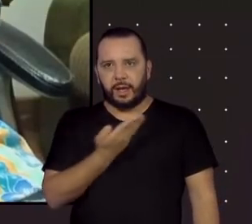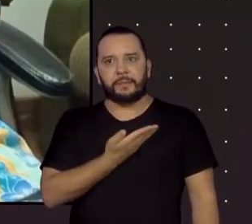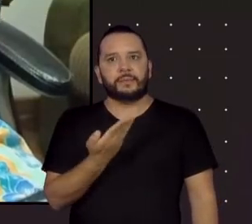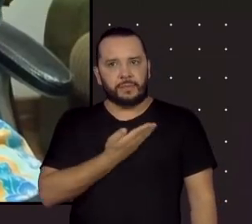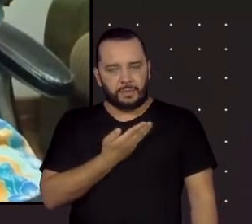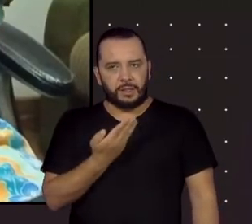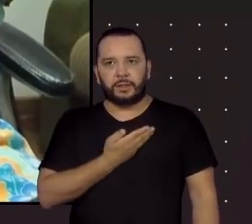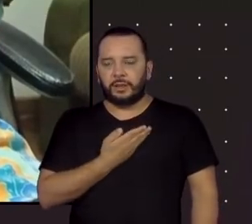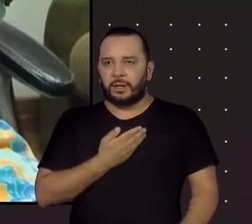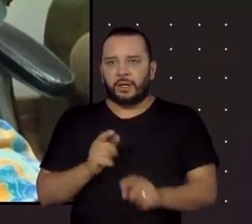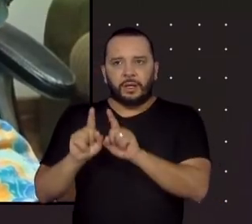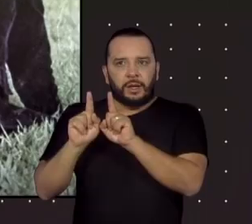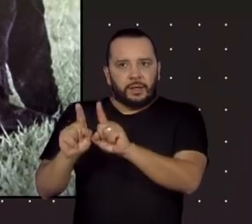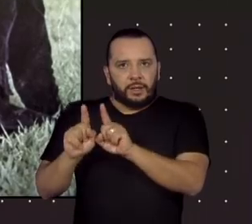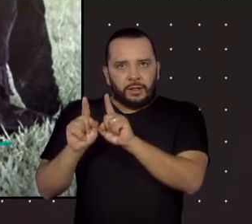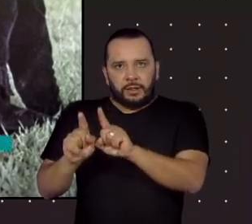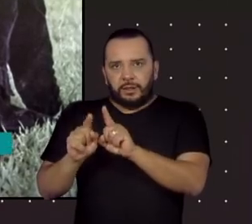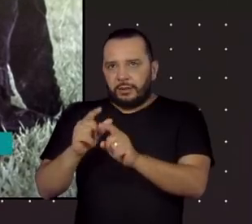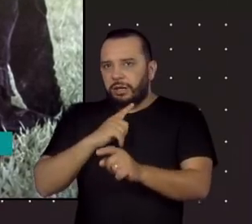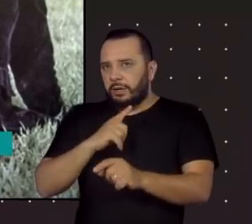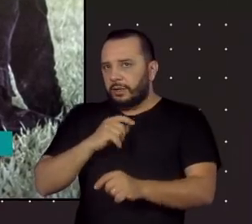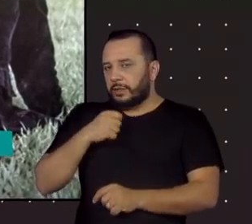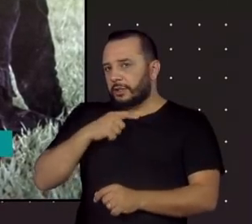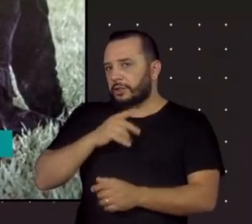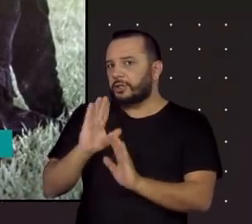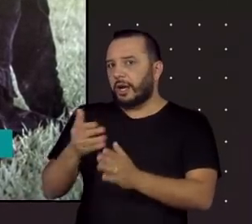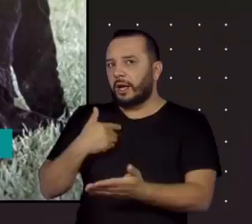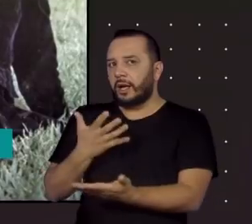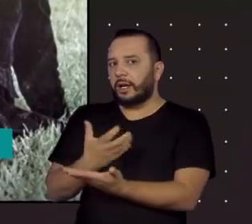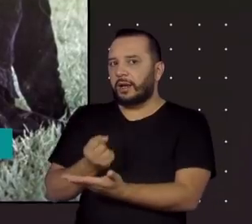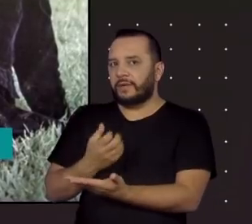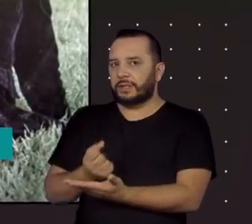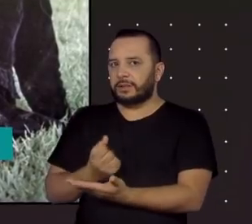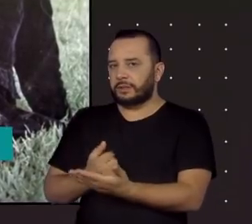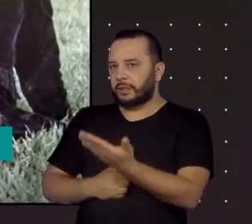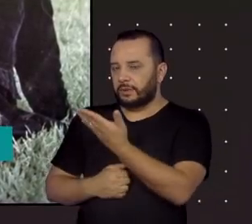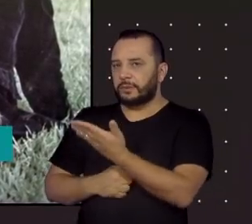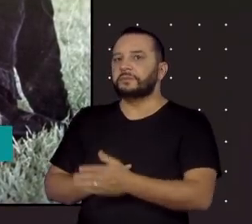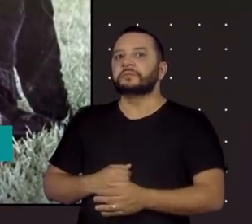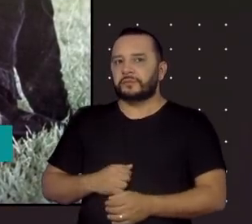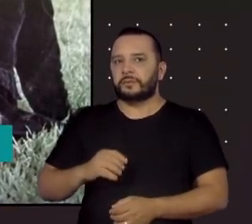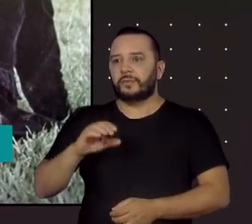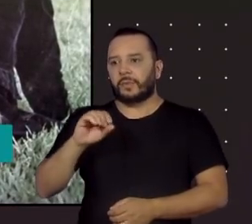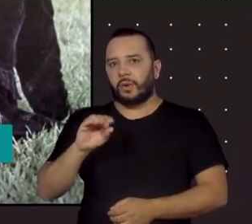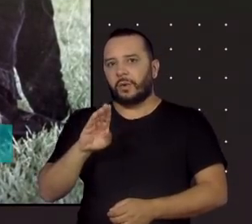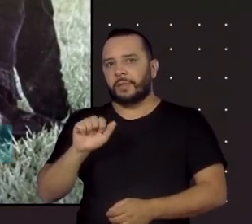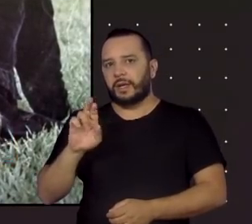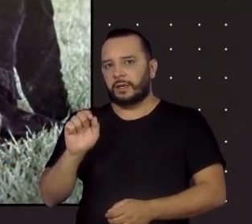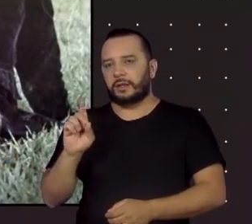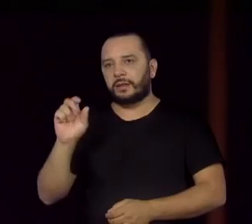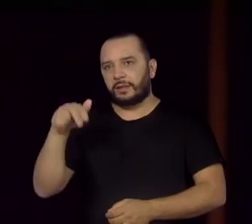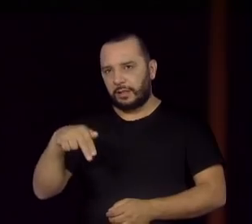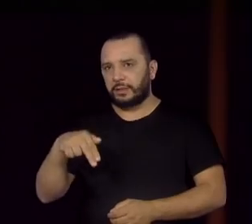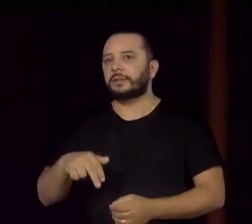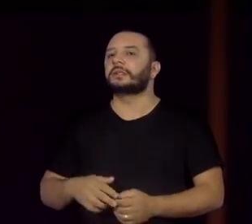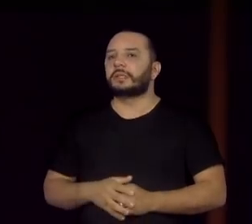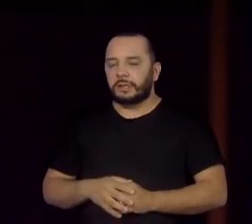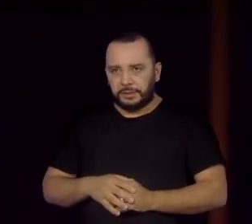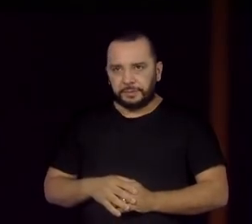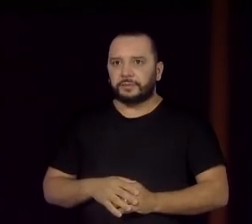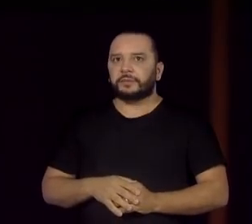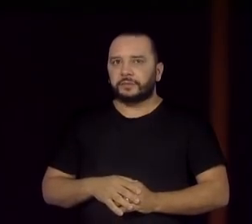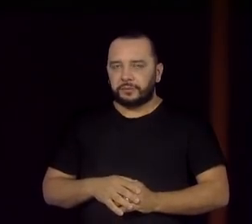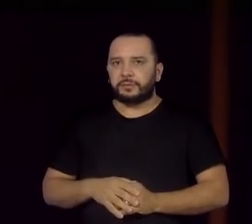inseparável, né? Fez as minhas primeiras gravações na Odeon, meus discos tem Oberdan e tudo, né? Ele é muito